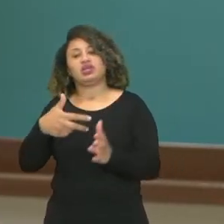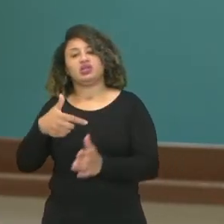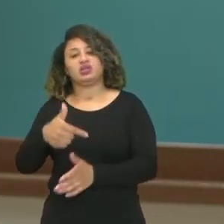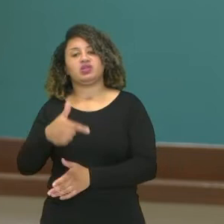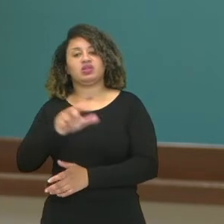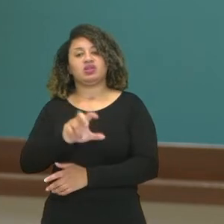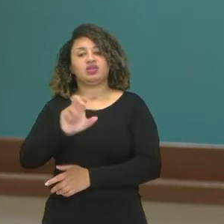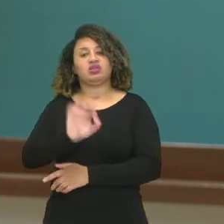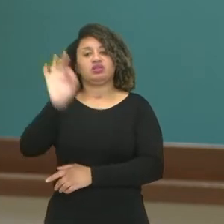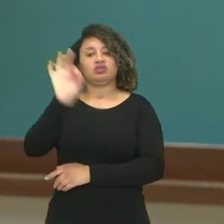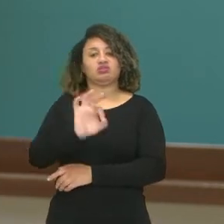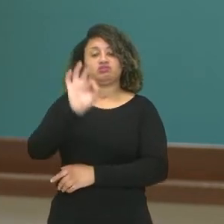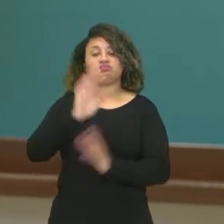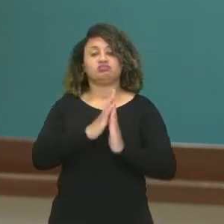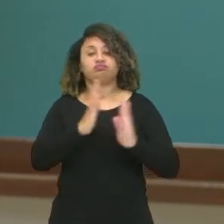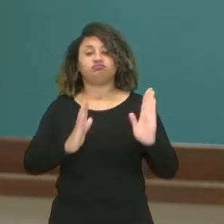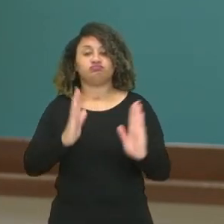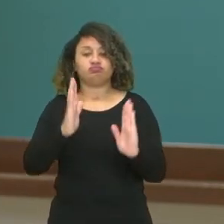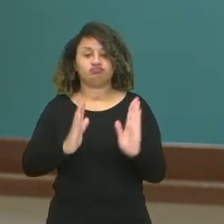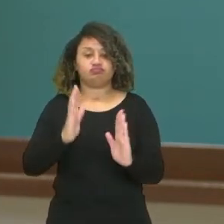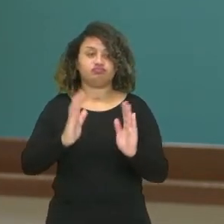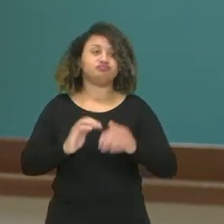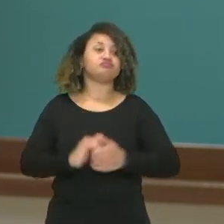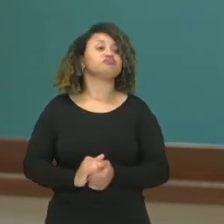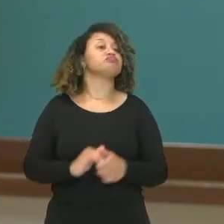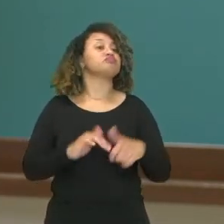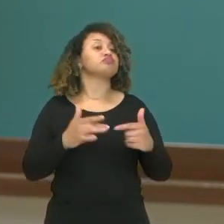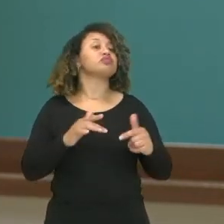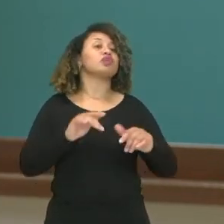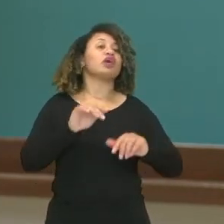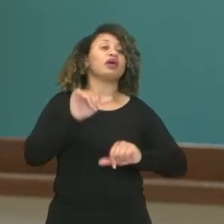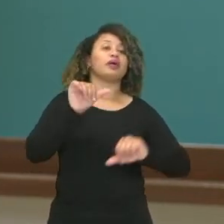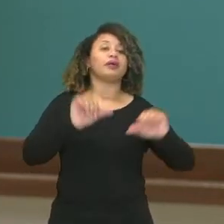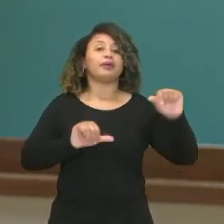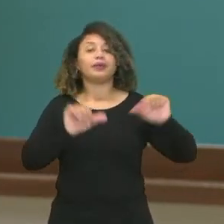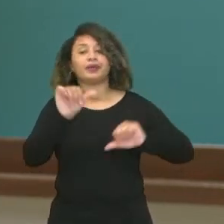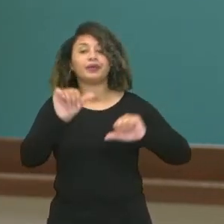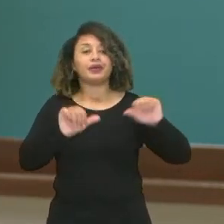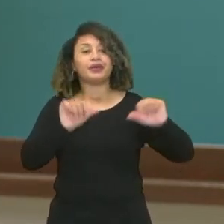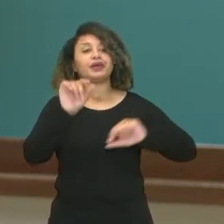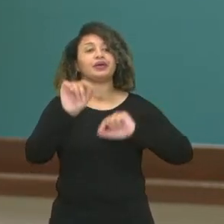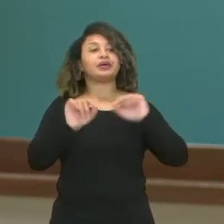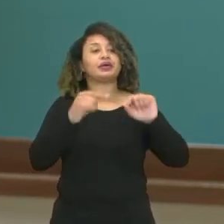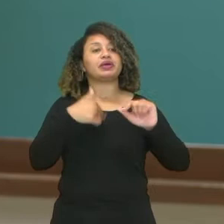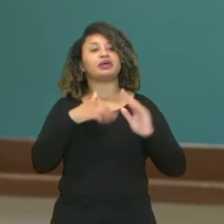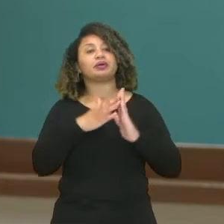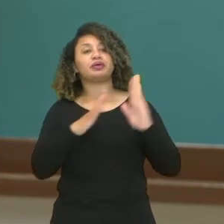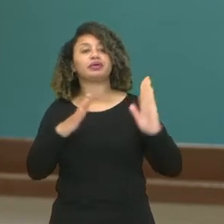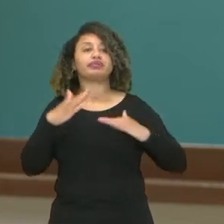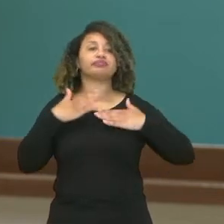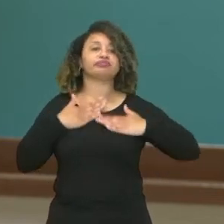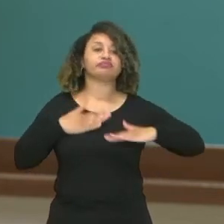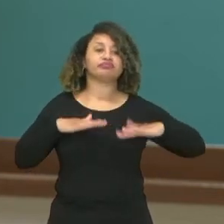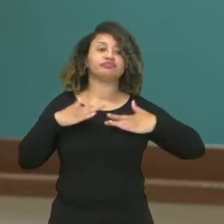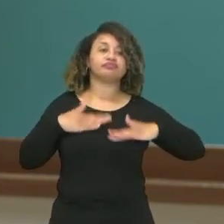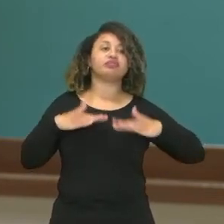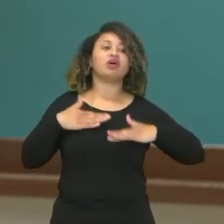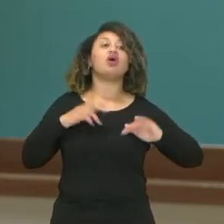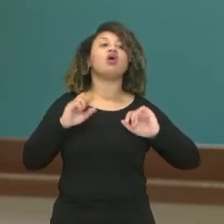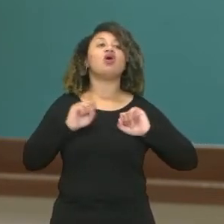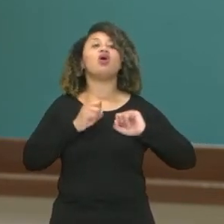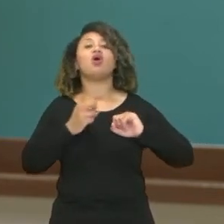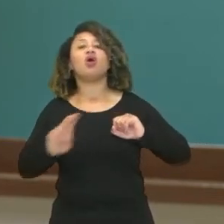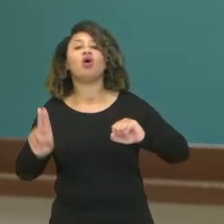250% dele durante esse período, alternando com os períodos de descanso ou recuperação ativa de